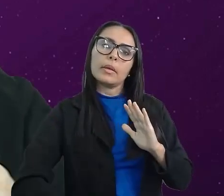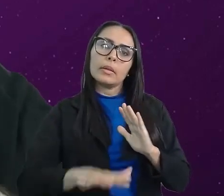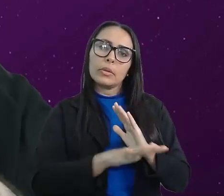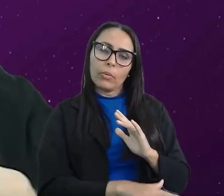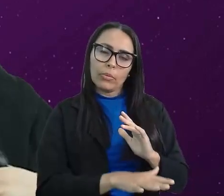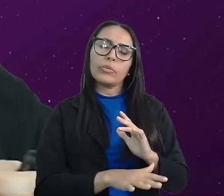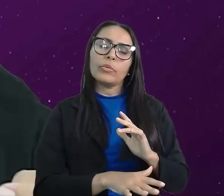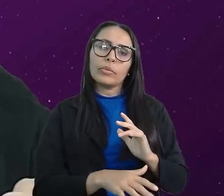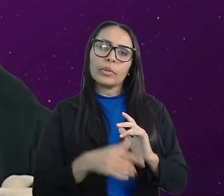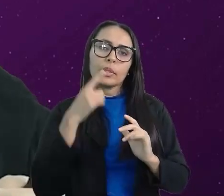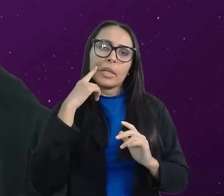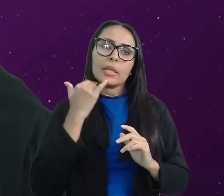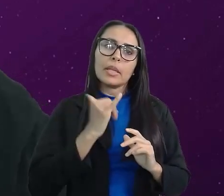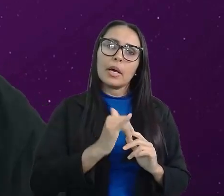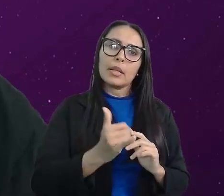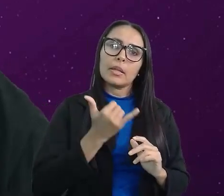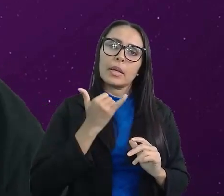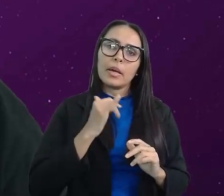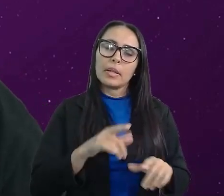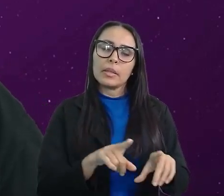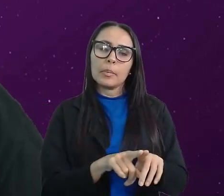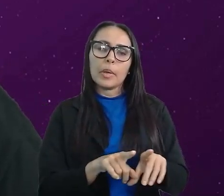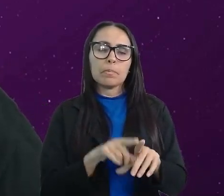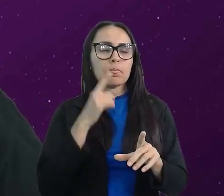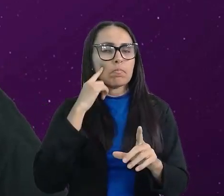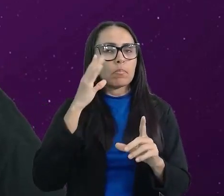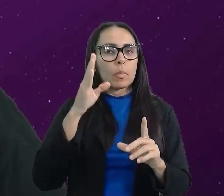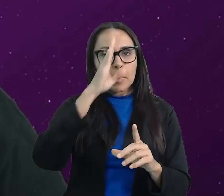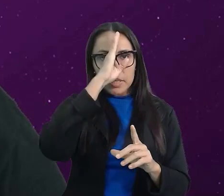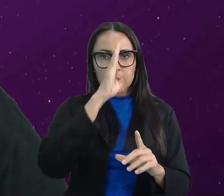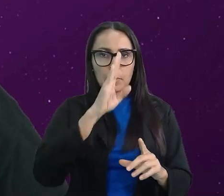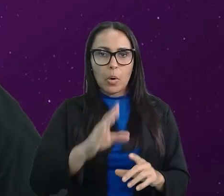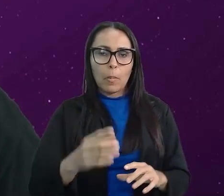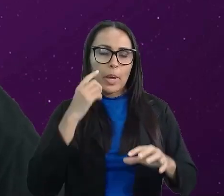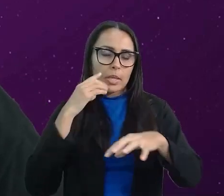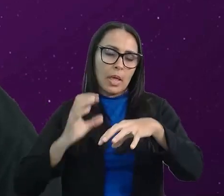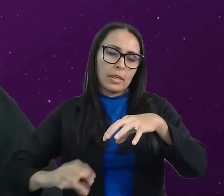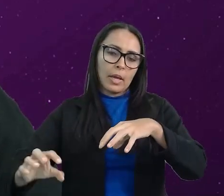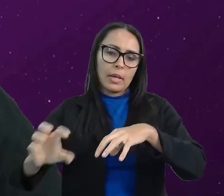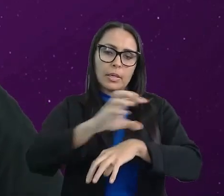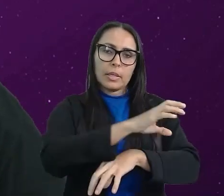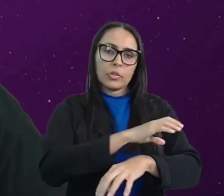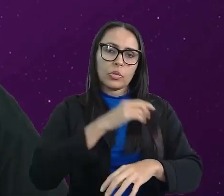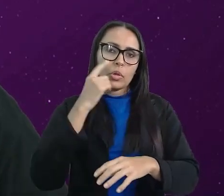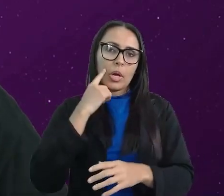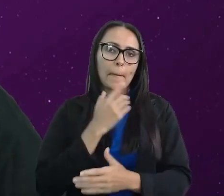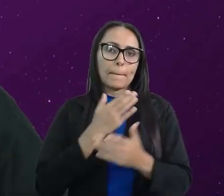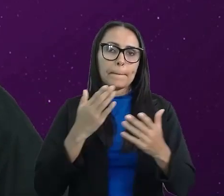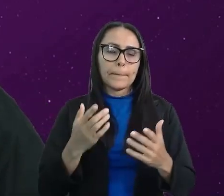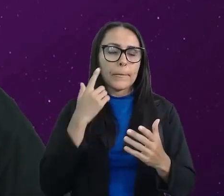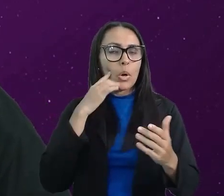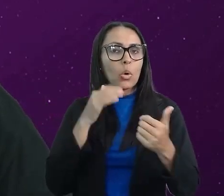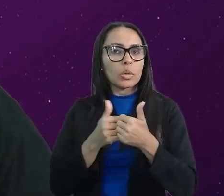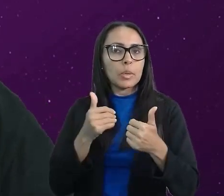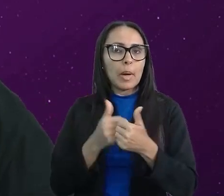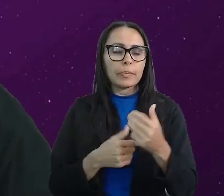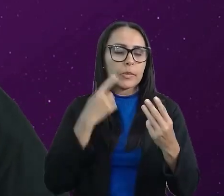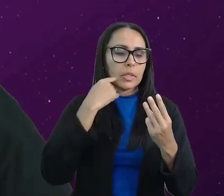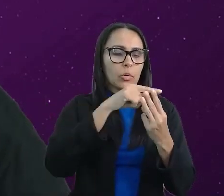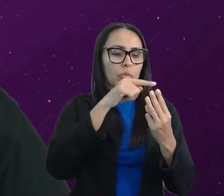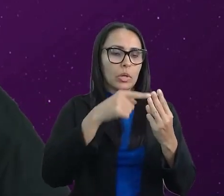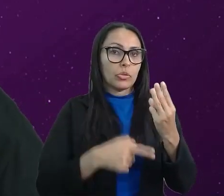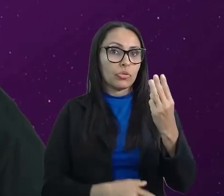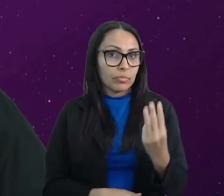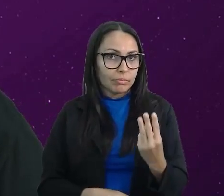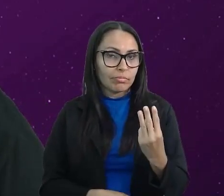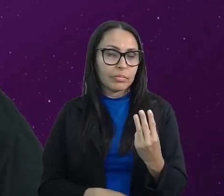Península Itálica principalmente nas ilhas próximas essas Ilhas são sicília cós e